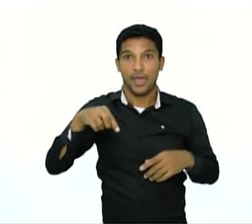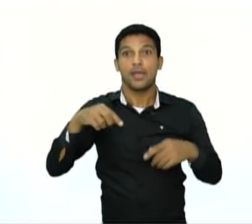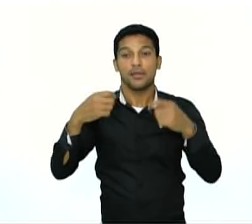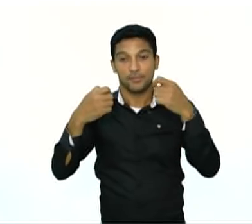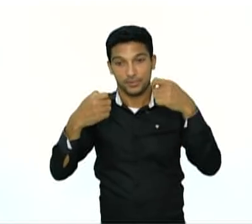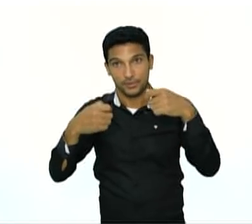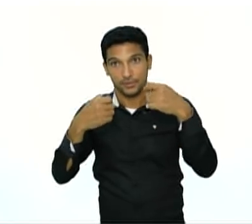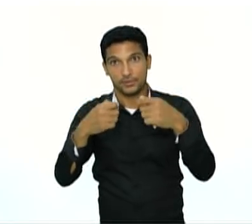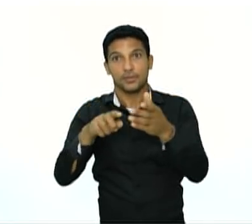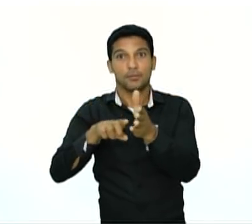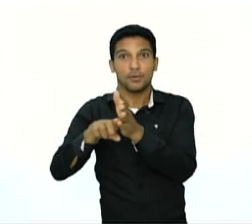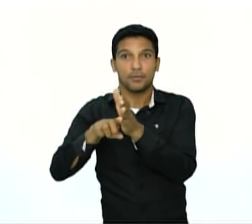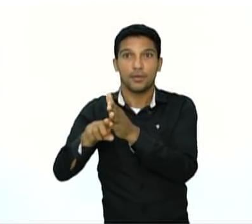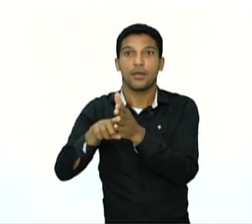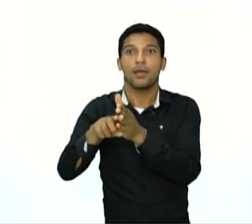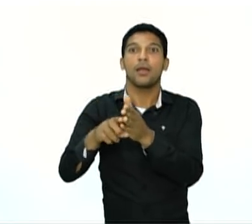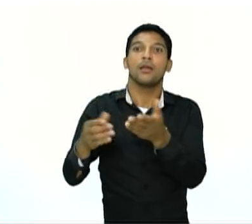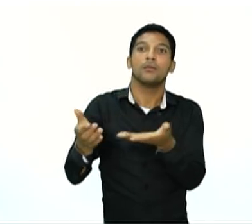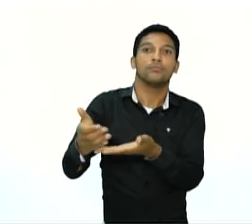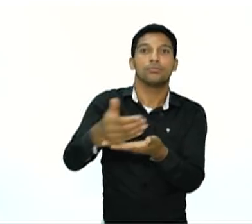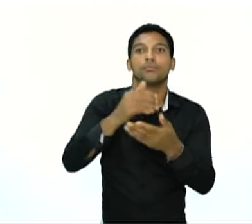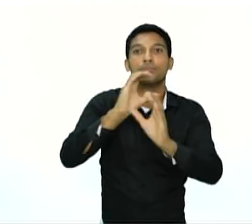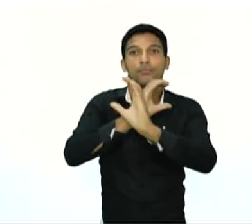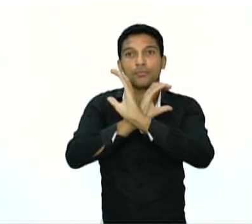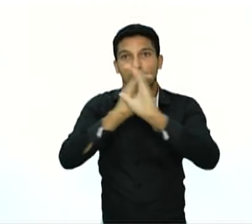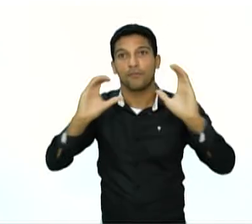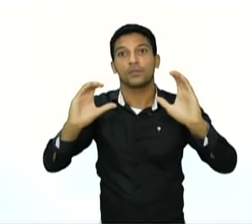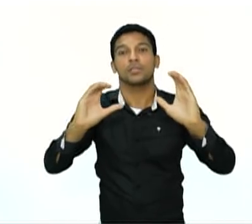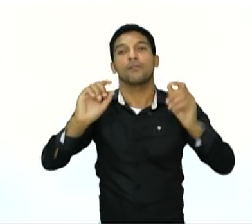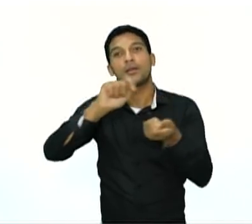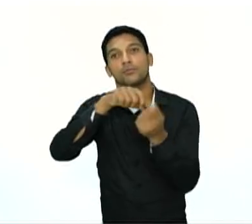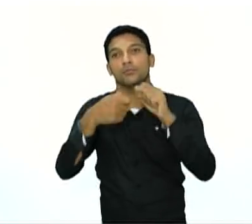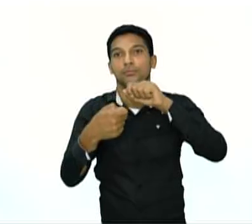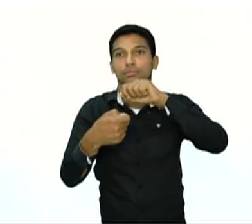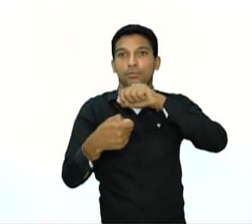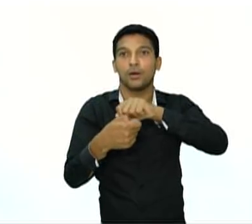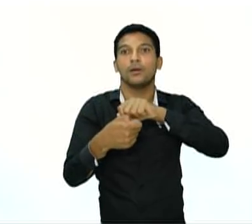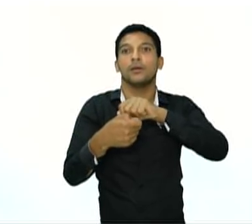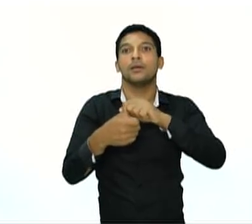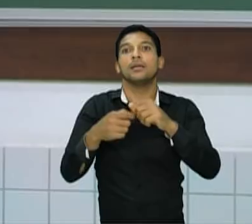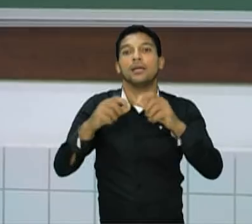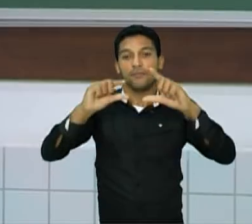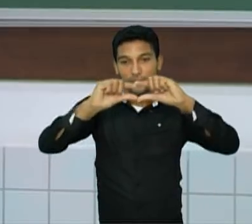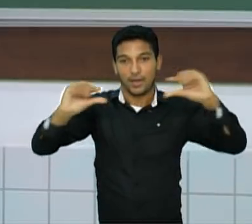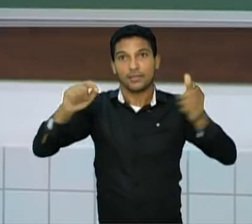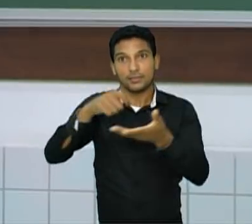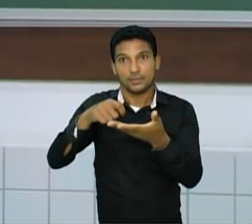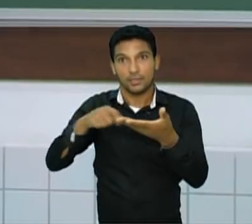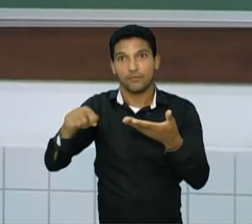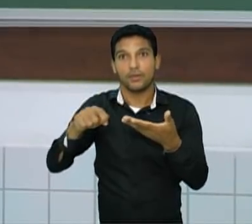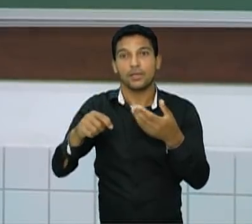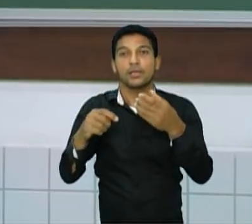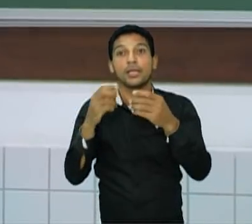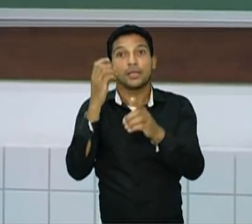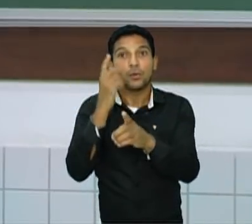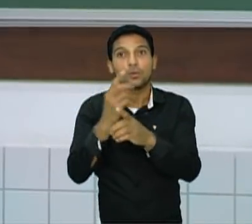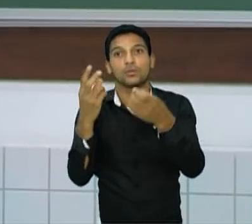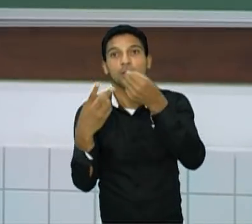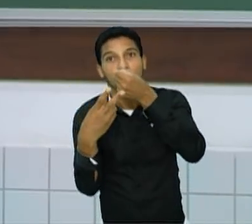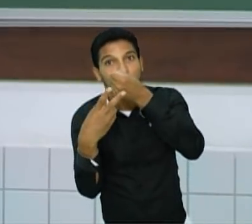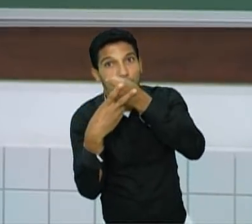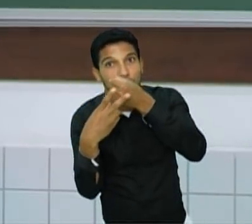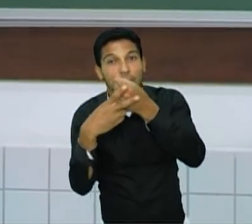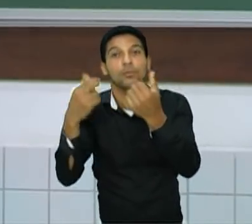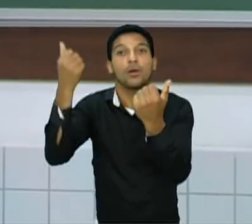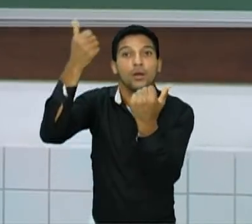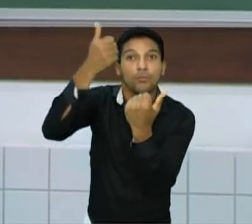oração subordinada pela palavra isso. Vamos ver se você prestou atenção. Você vai achar o verbo e vai ver se cabe